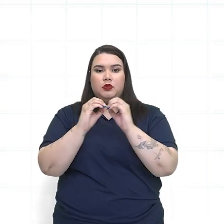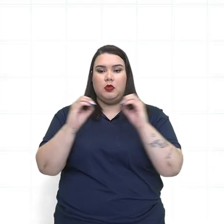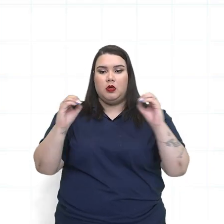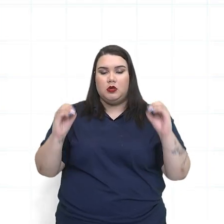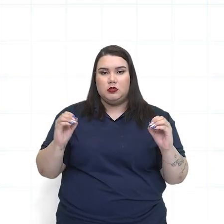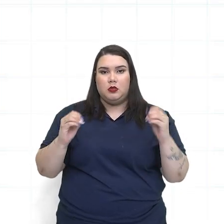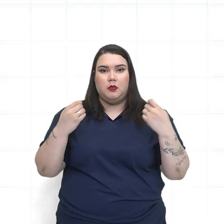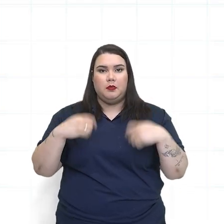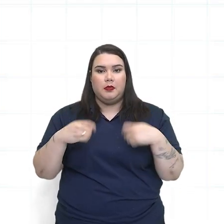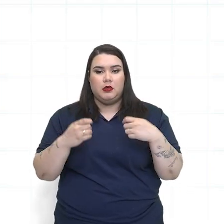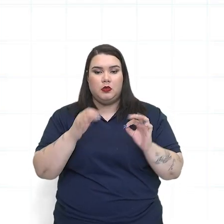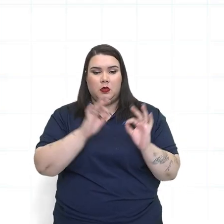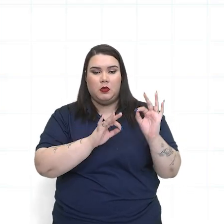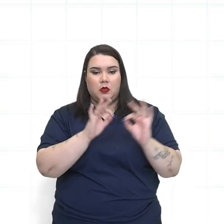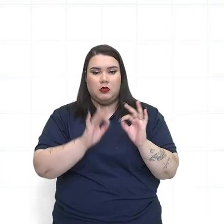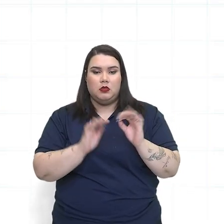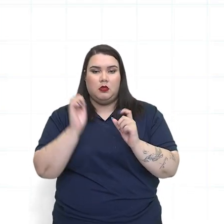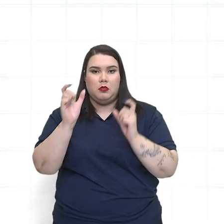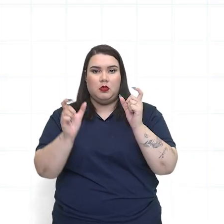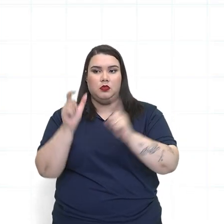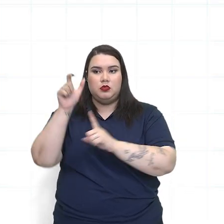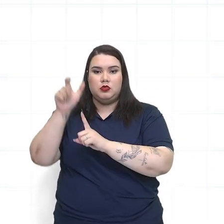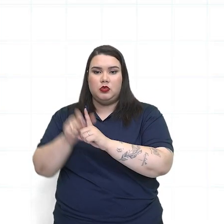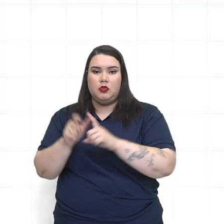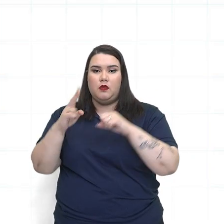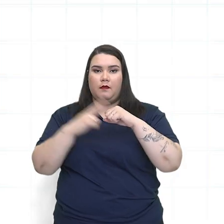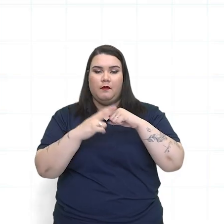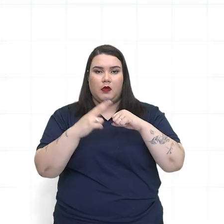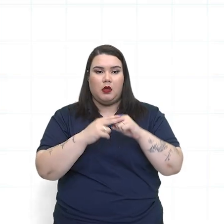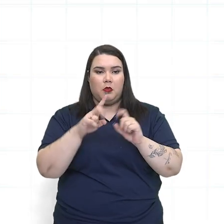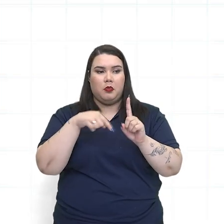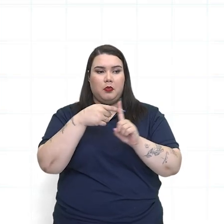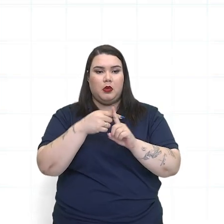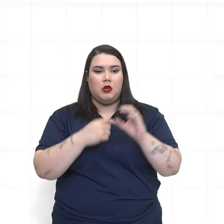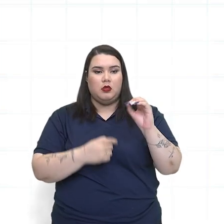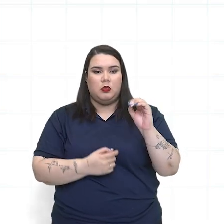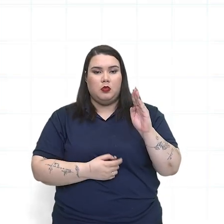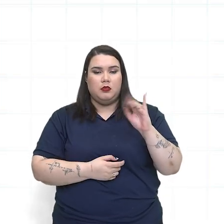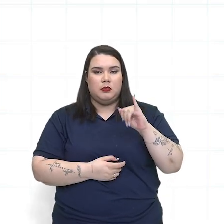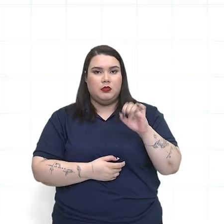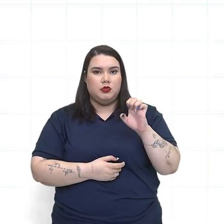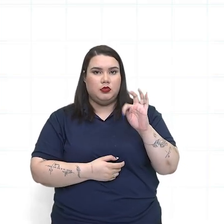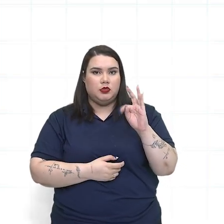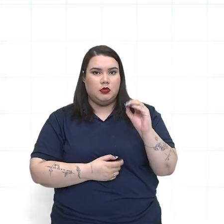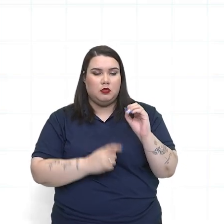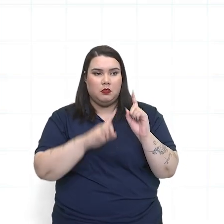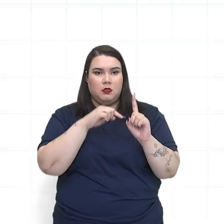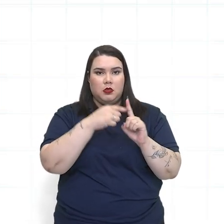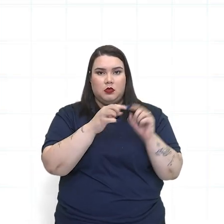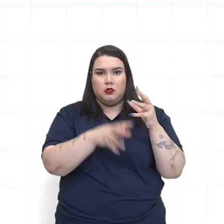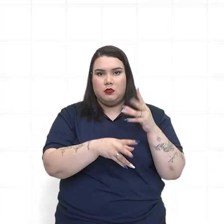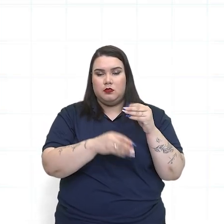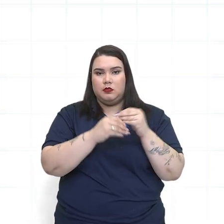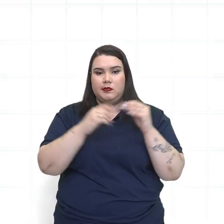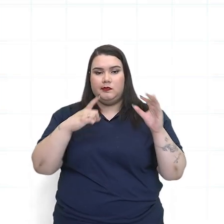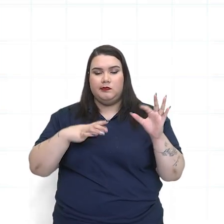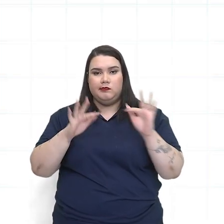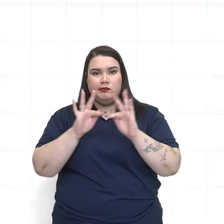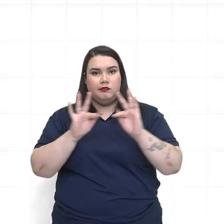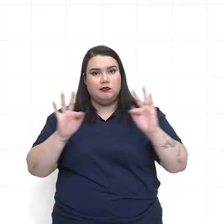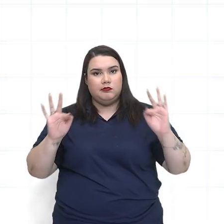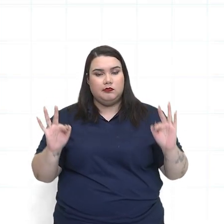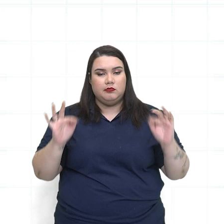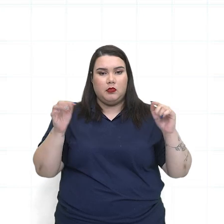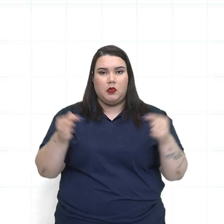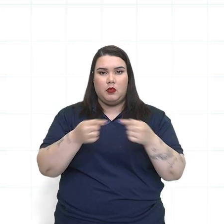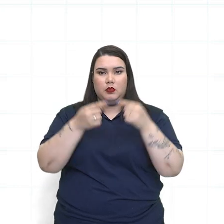oração devem estar ali organizados: sujeito, verbo, objeto, né? Justamente para estarem ali fazendo justamente